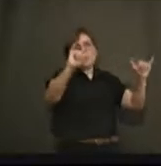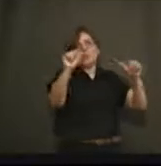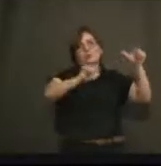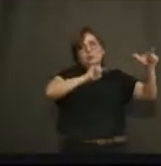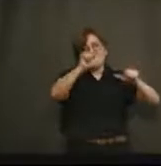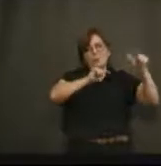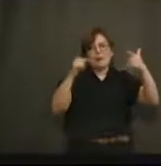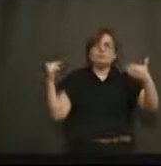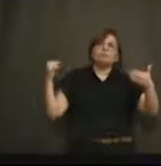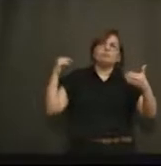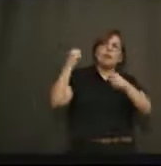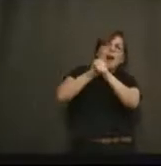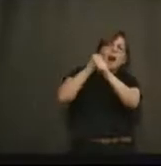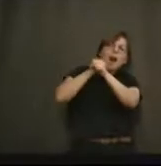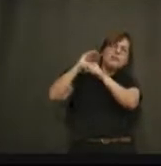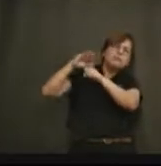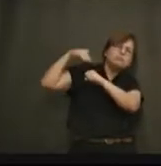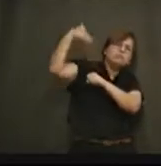tarde, em 62,